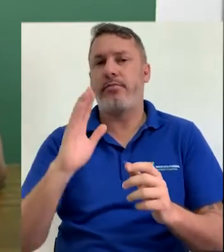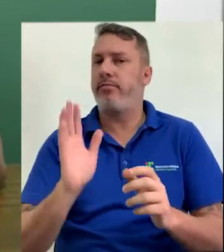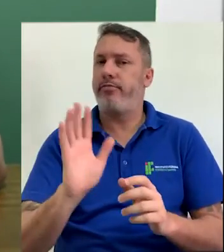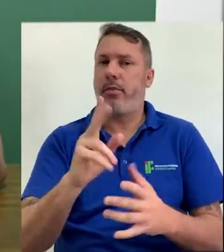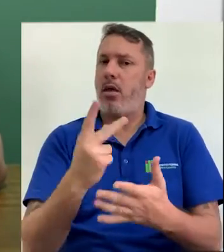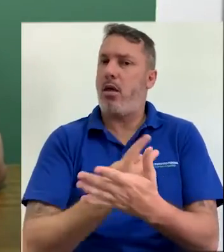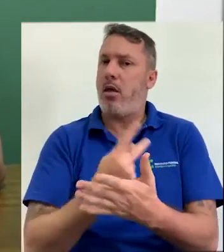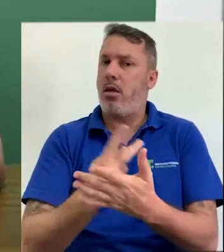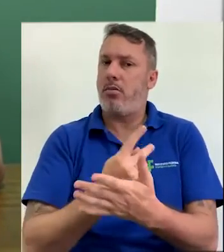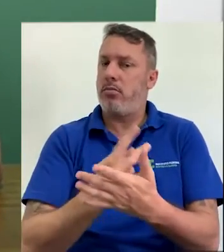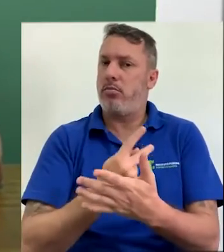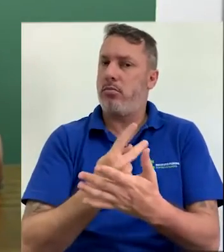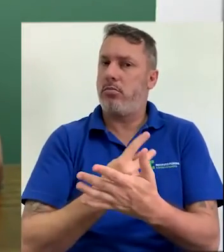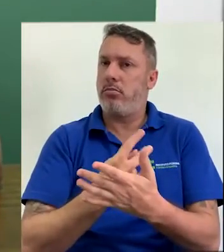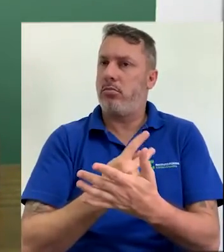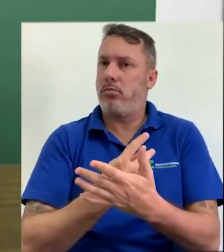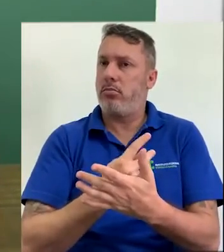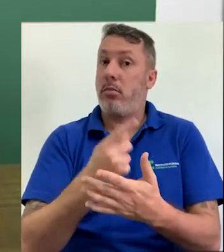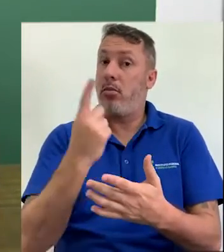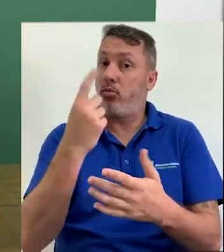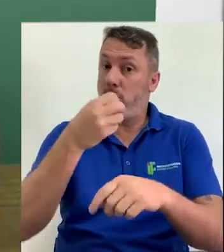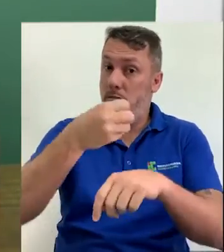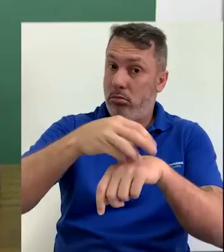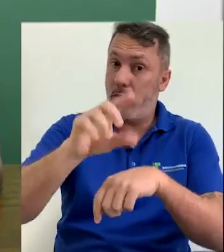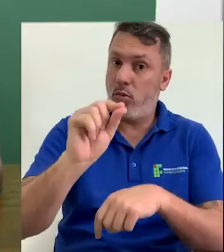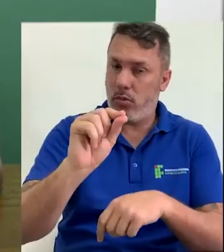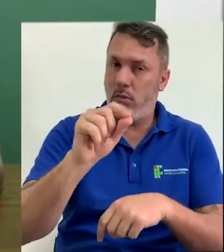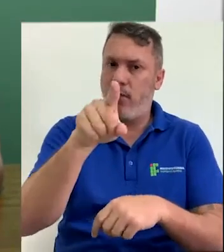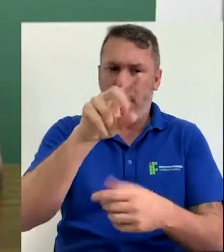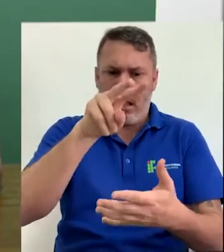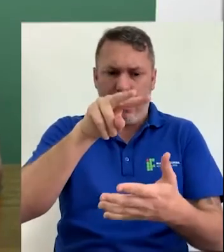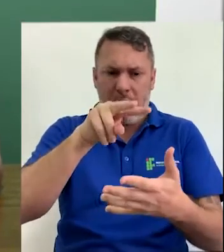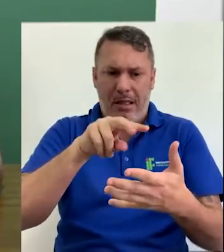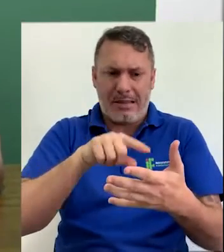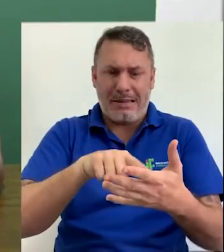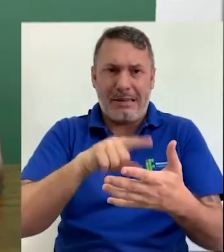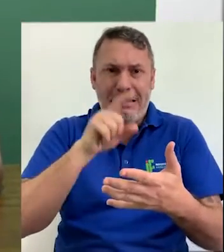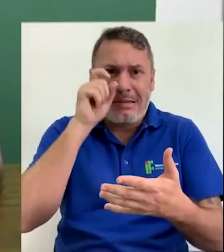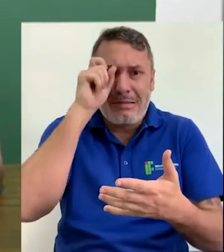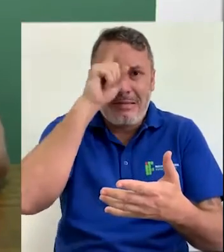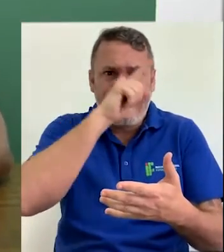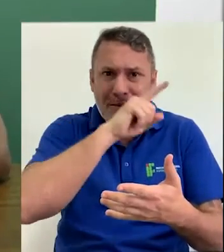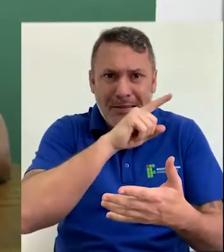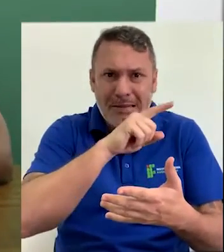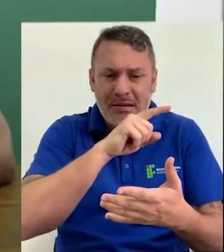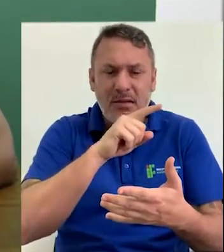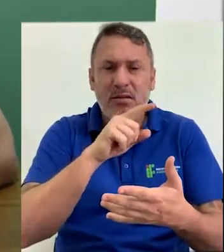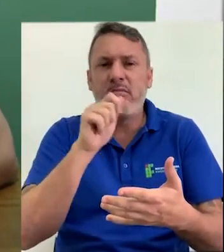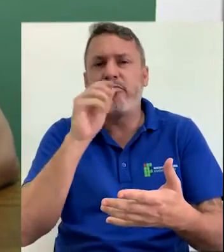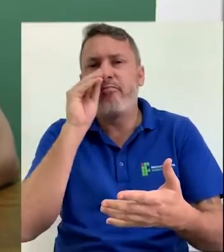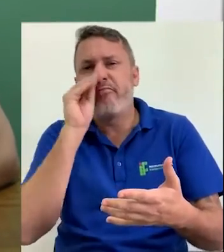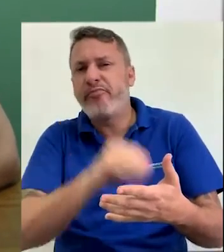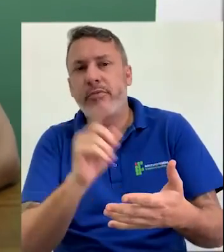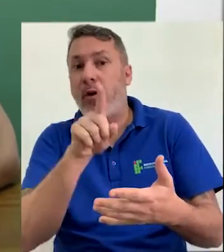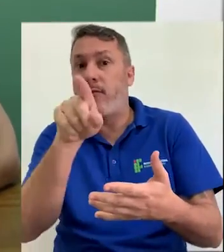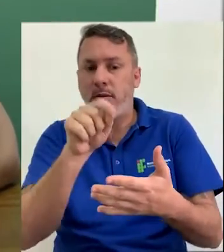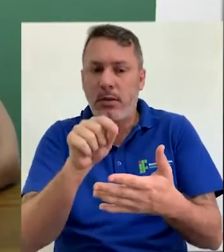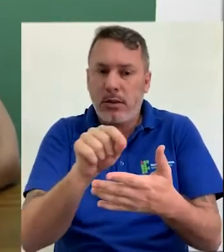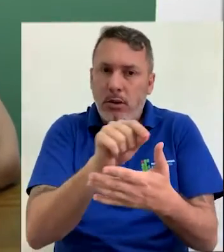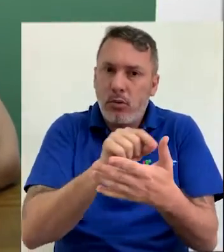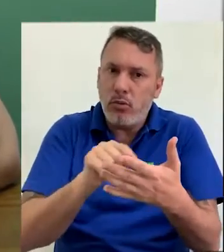isso. Uma dica que eu dou é: continua, mas circula, ou escreva,